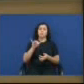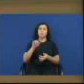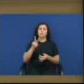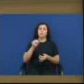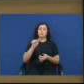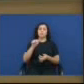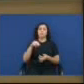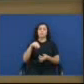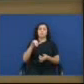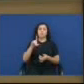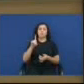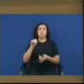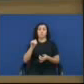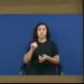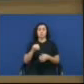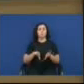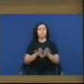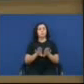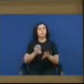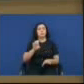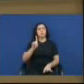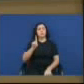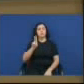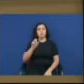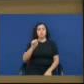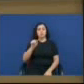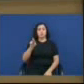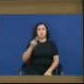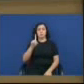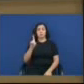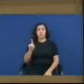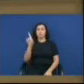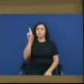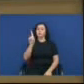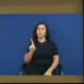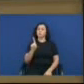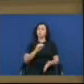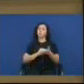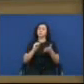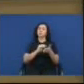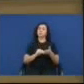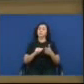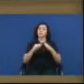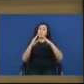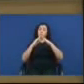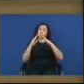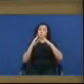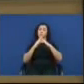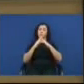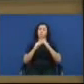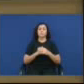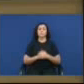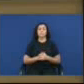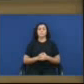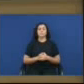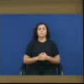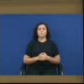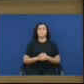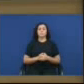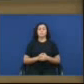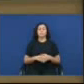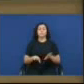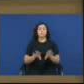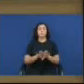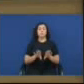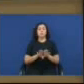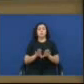Rivanildo, também do Eduardo, que aqui é diretor da Secretaria de Habitação, e demais o pessoal